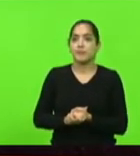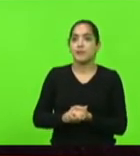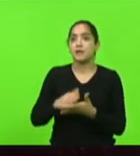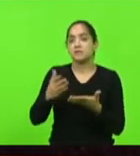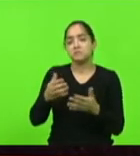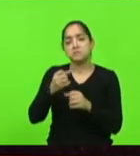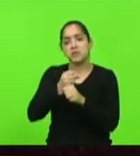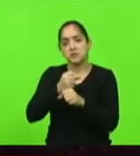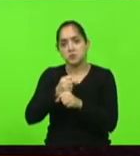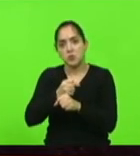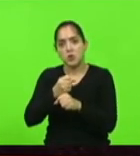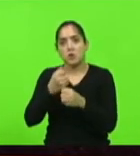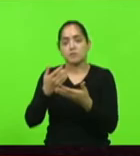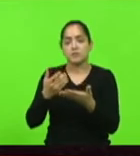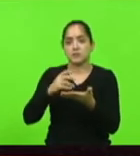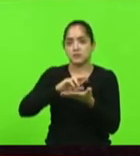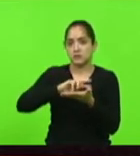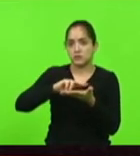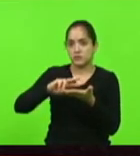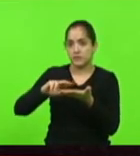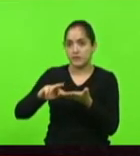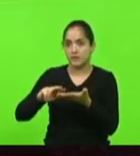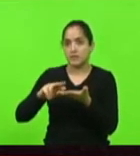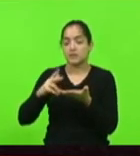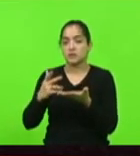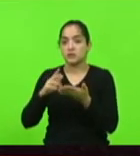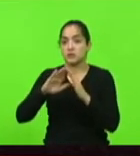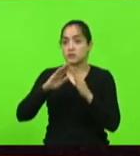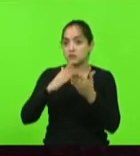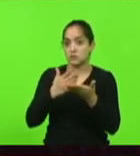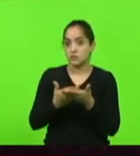obras civis, das nossas escolas.